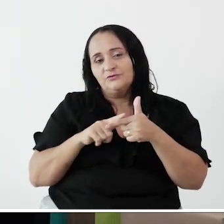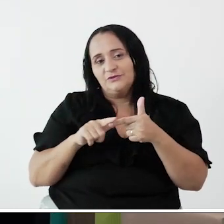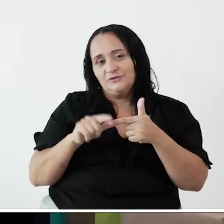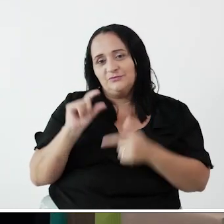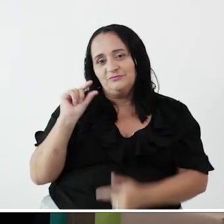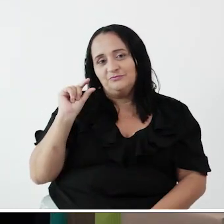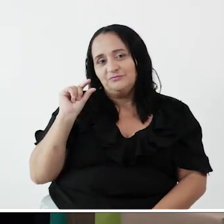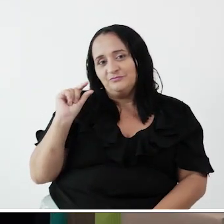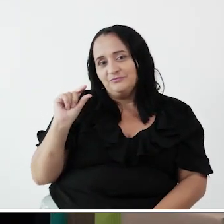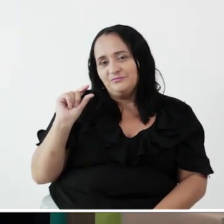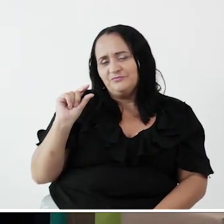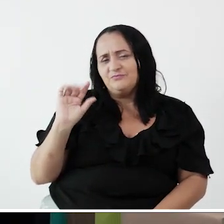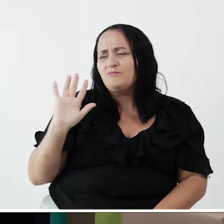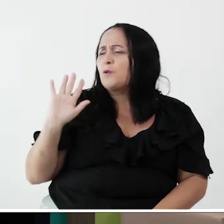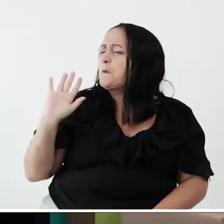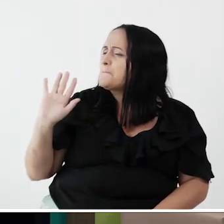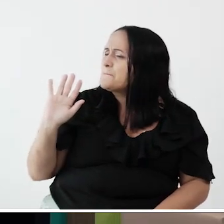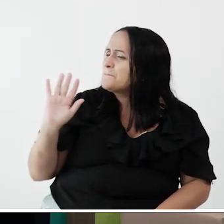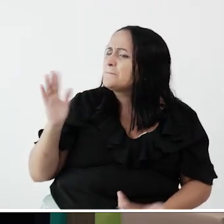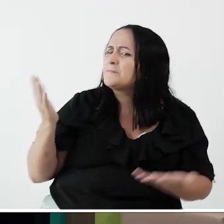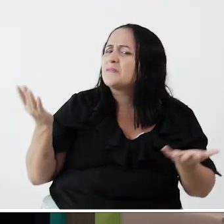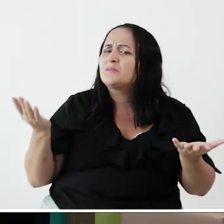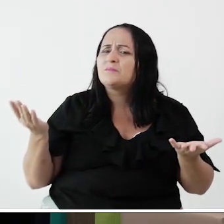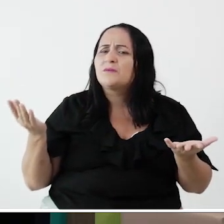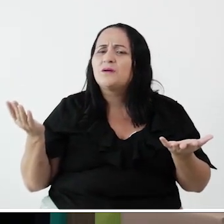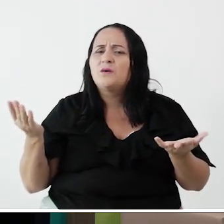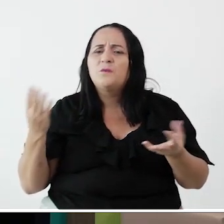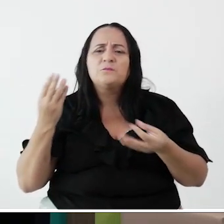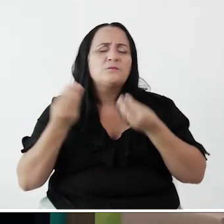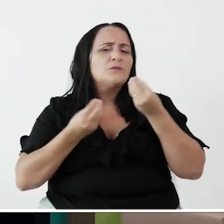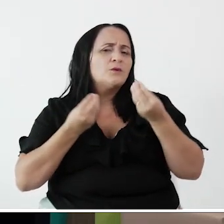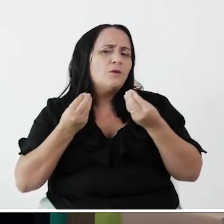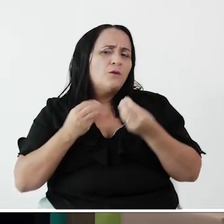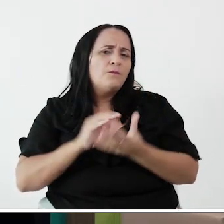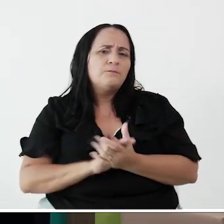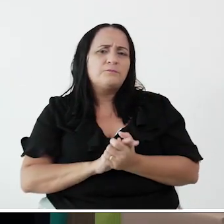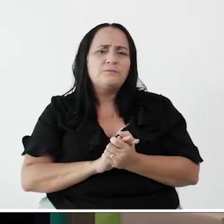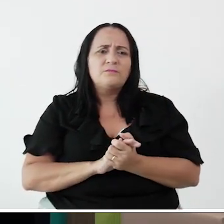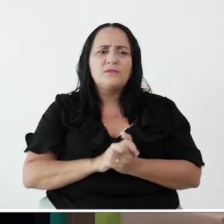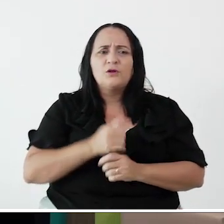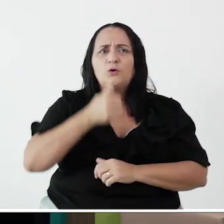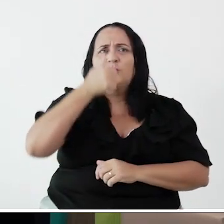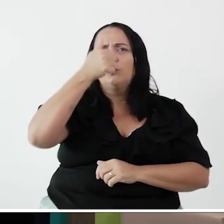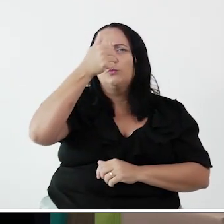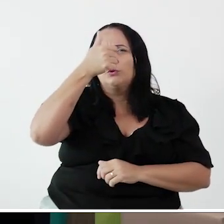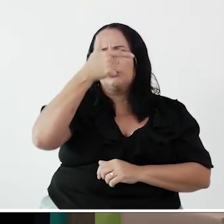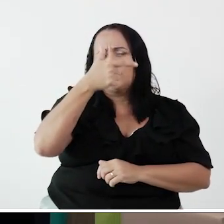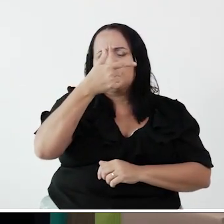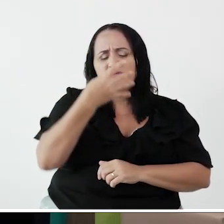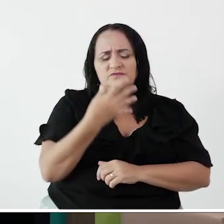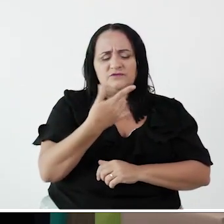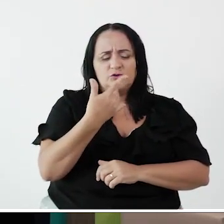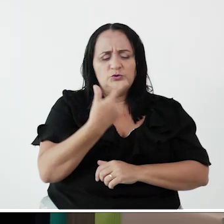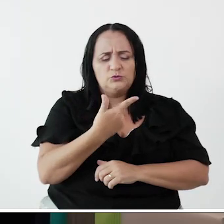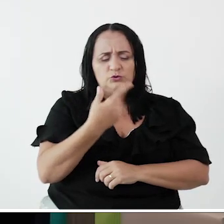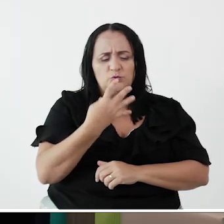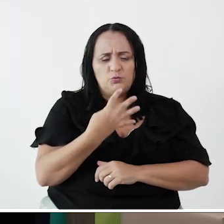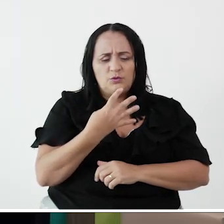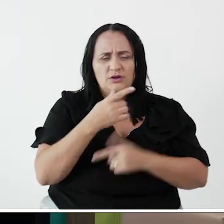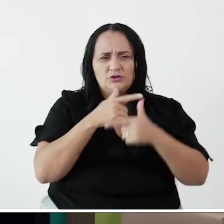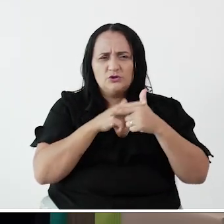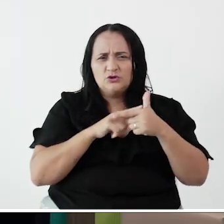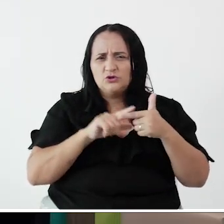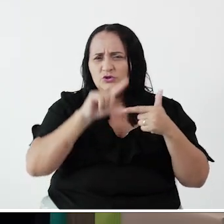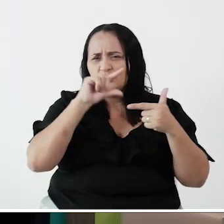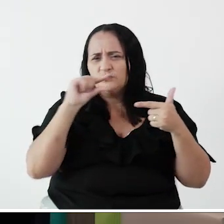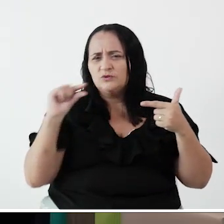mesmo divisor. Agora, Pro, eu poderia ter pego 12 24avos e dividido,